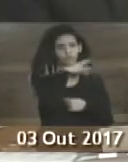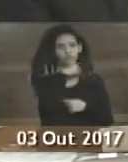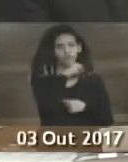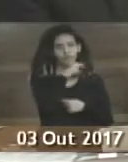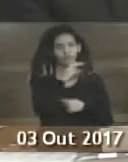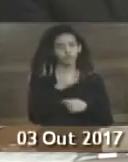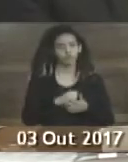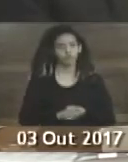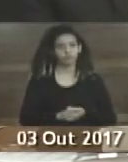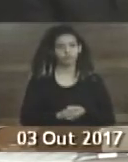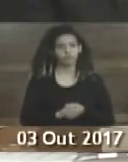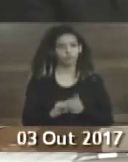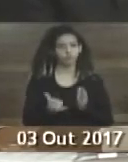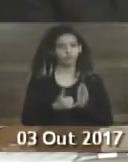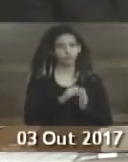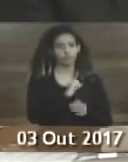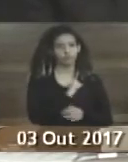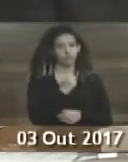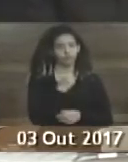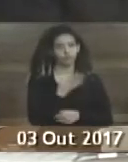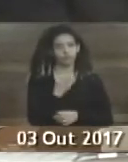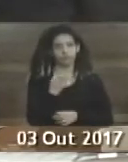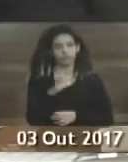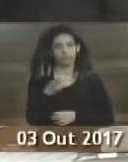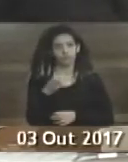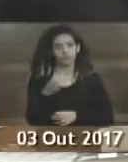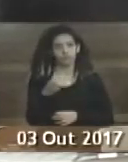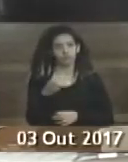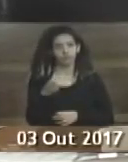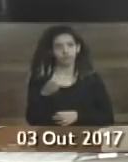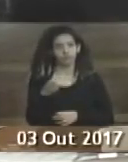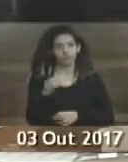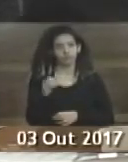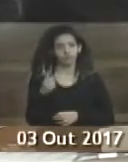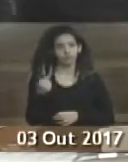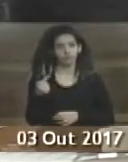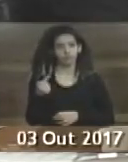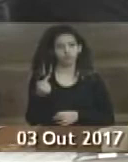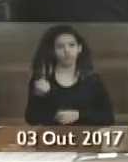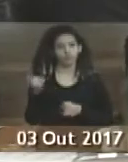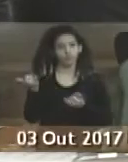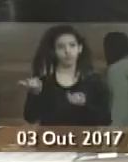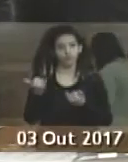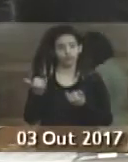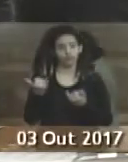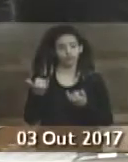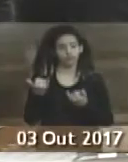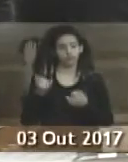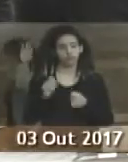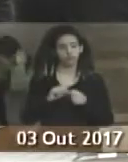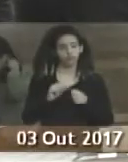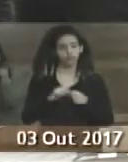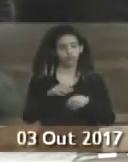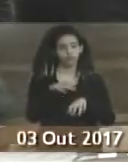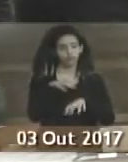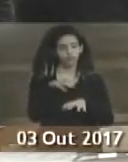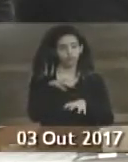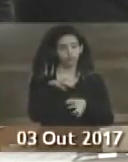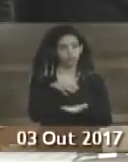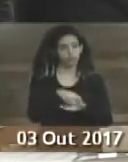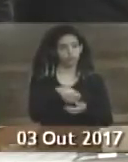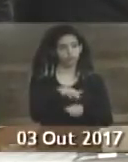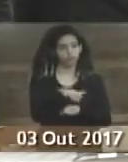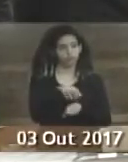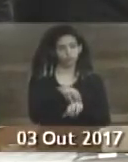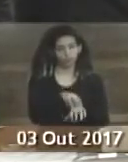risco. Indicação número 4.597/17, indicando ao prefeito um estudo de viabilidade para a construção de um centro turístico com infraestrutura de banheiros e pias para